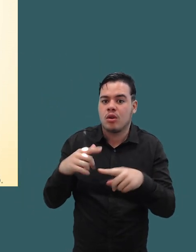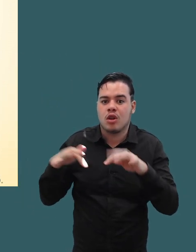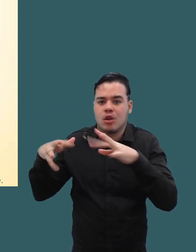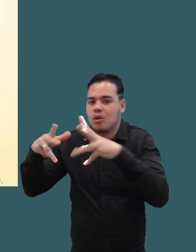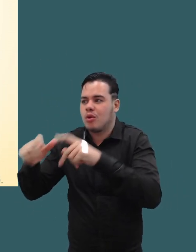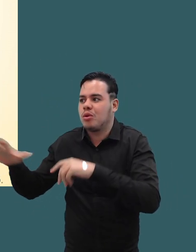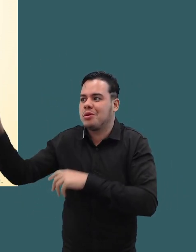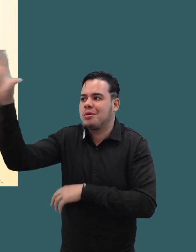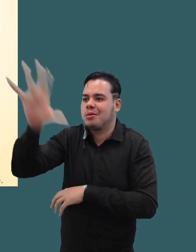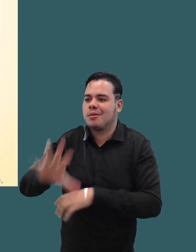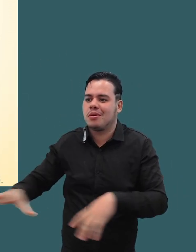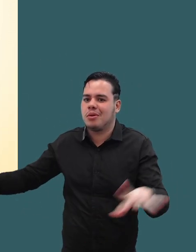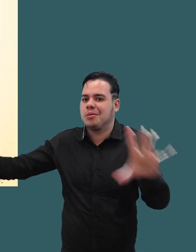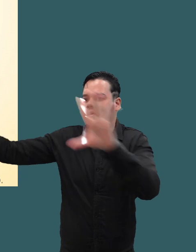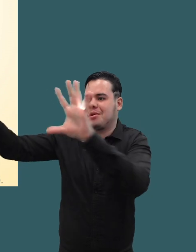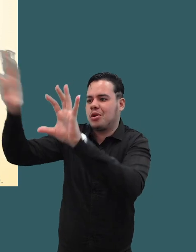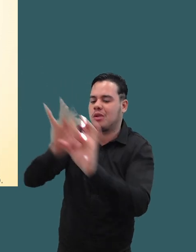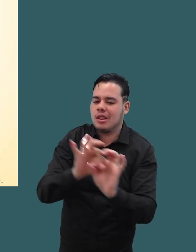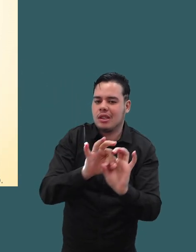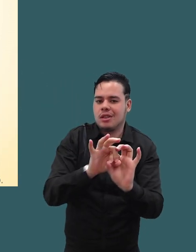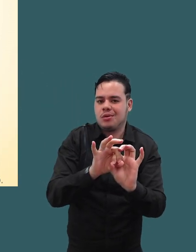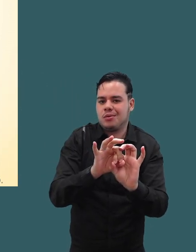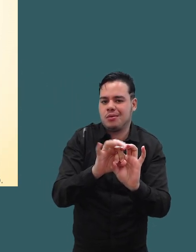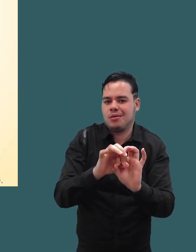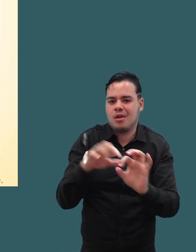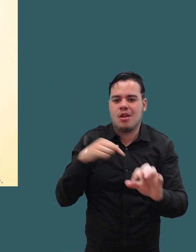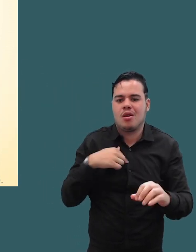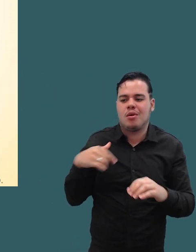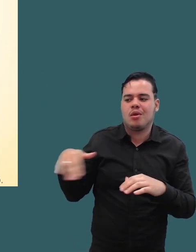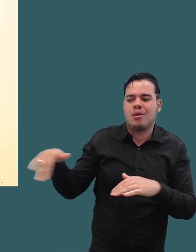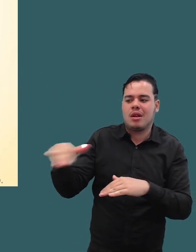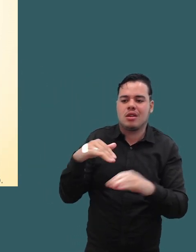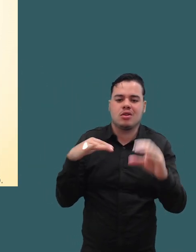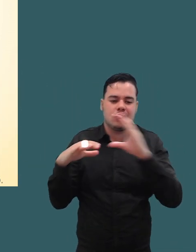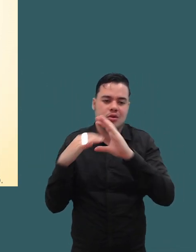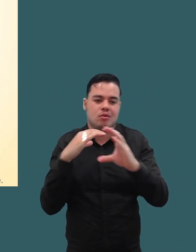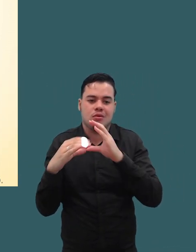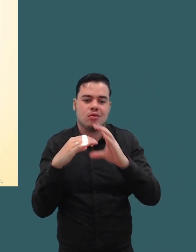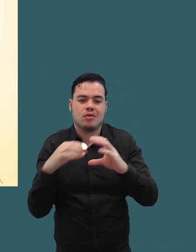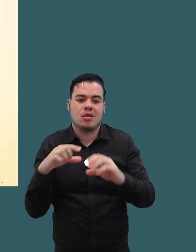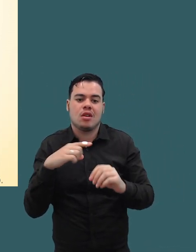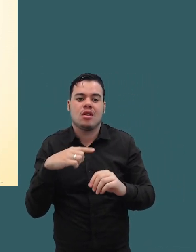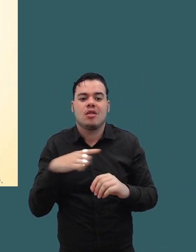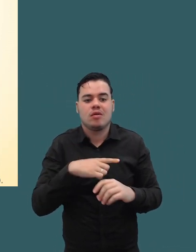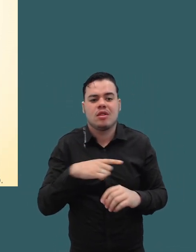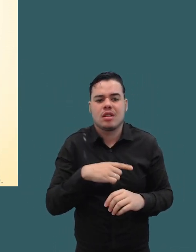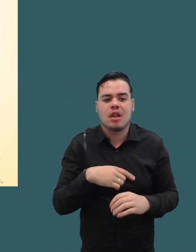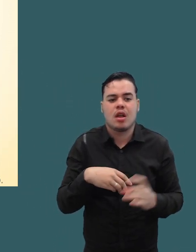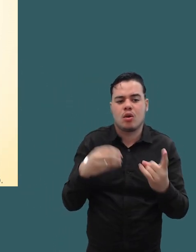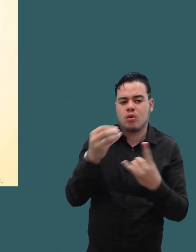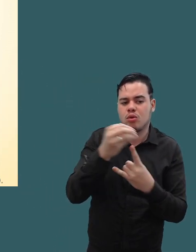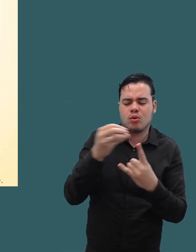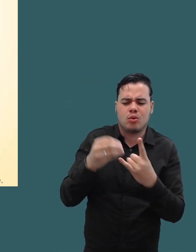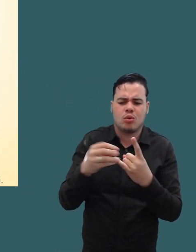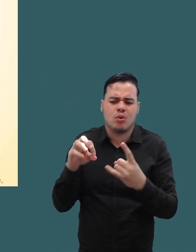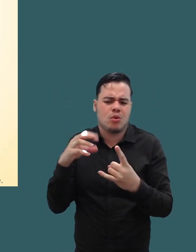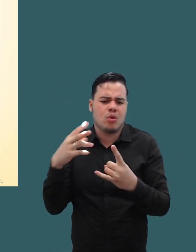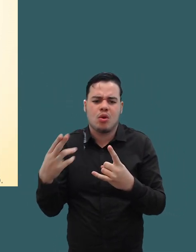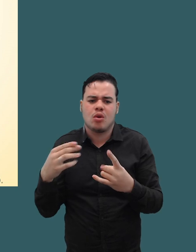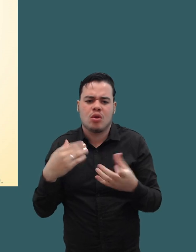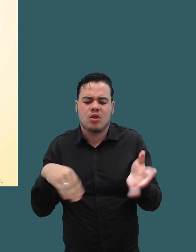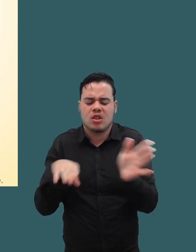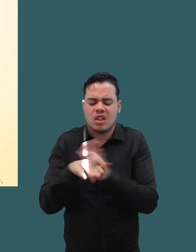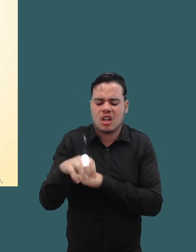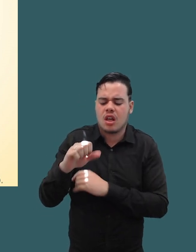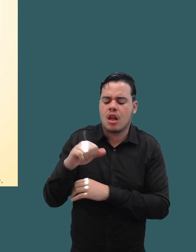as atividades de popularização da ciência no Brasil todo. Então, nós vamos ter um mapinha lá. Quando o Inácio chegar num lugar lá para fazer